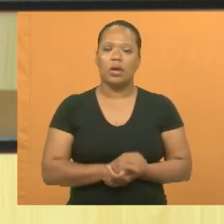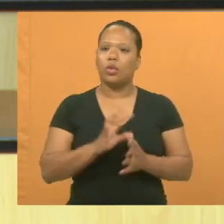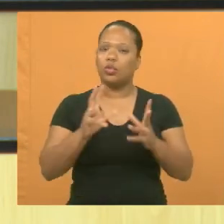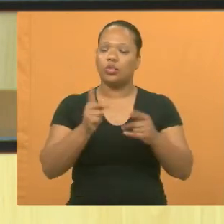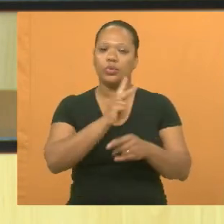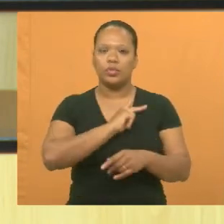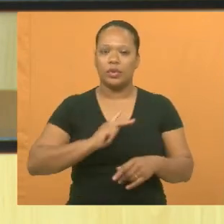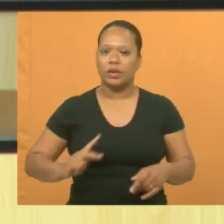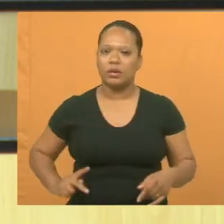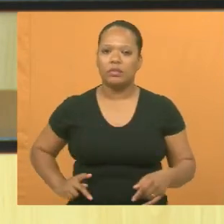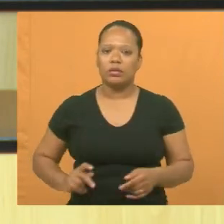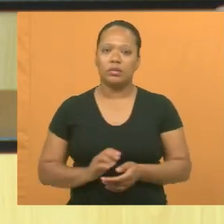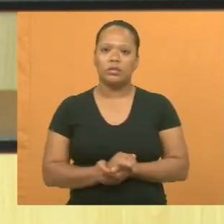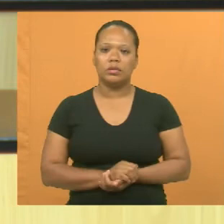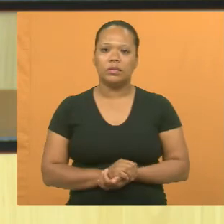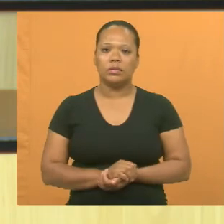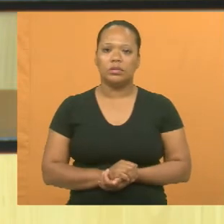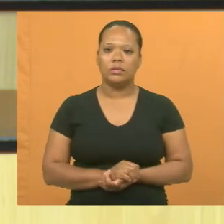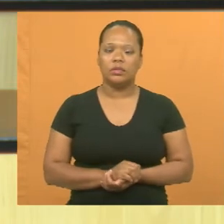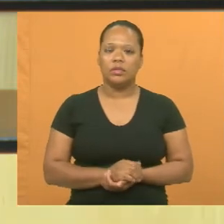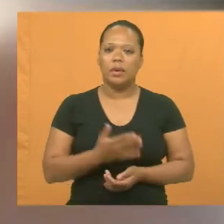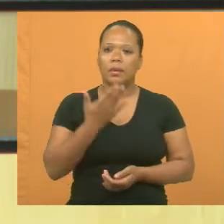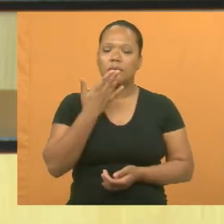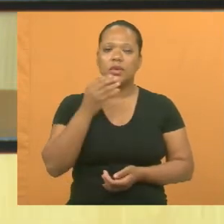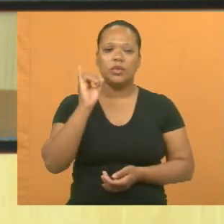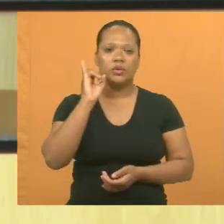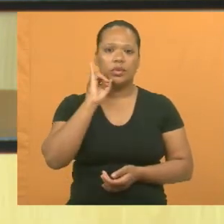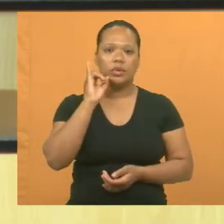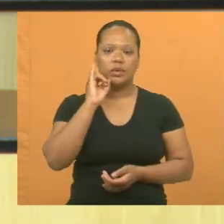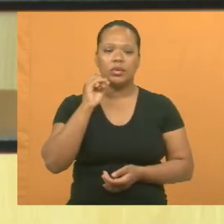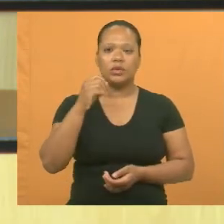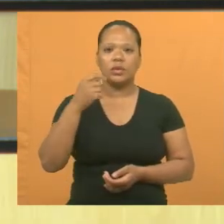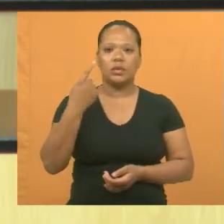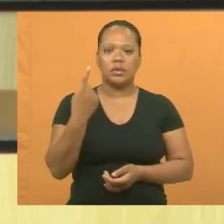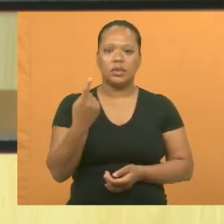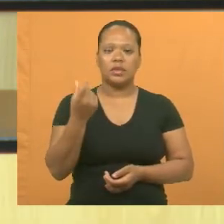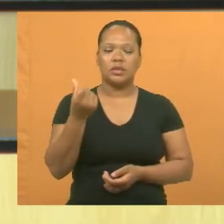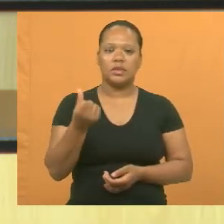os vereadores. Pedido de informações número